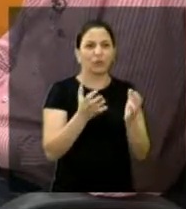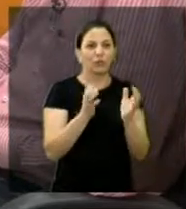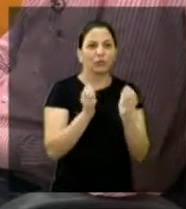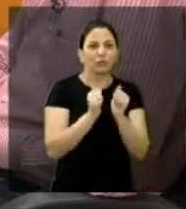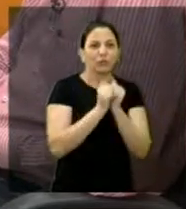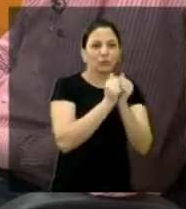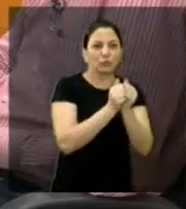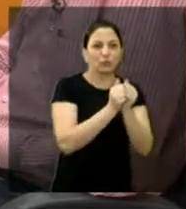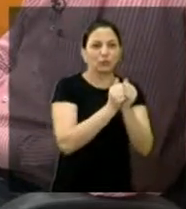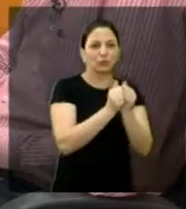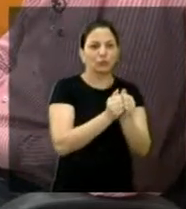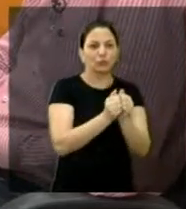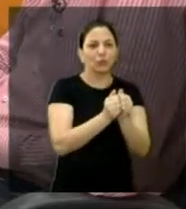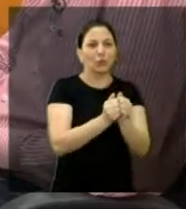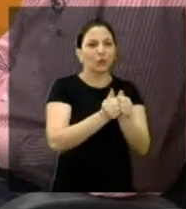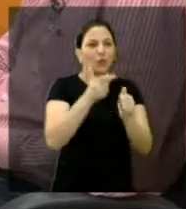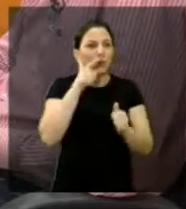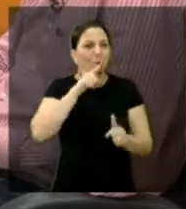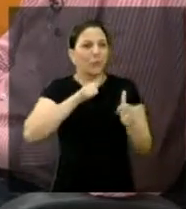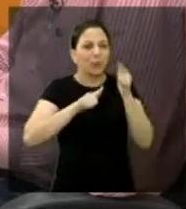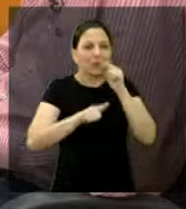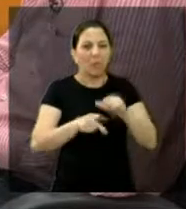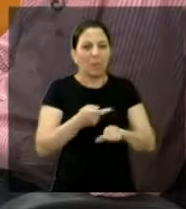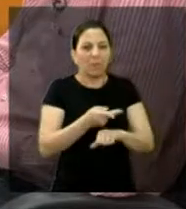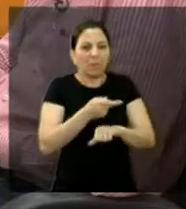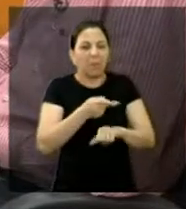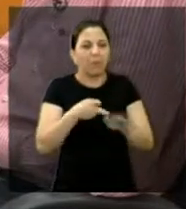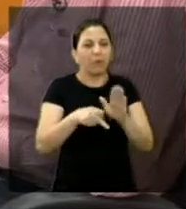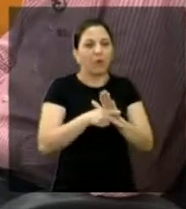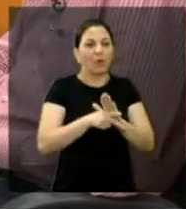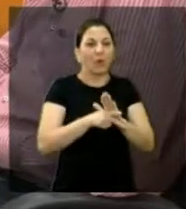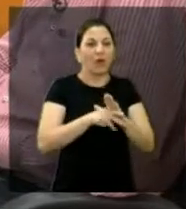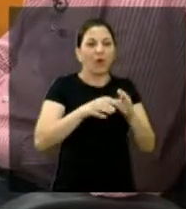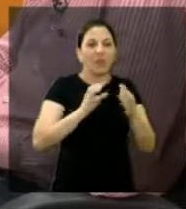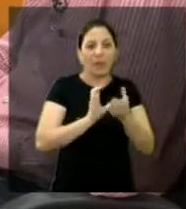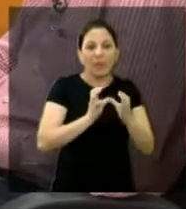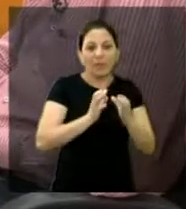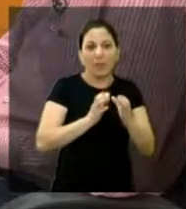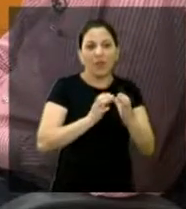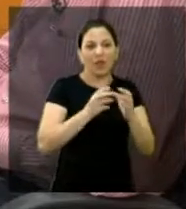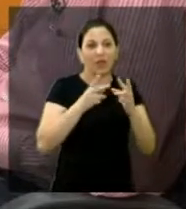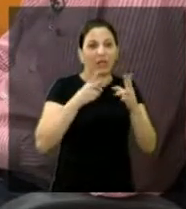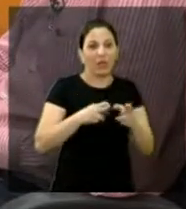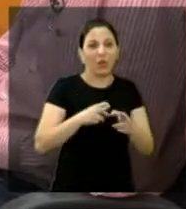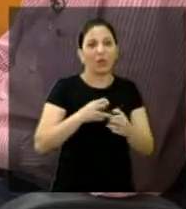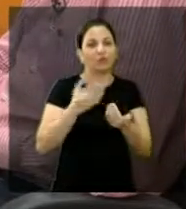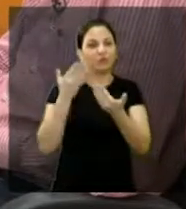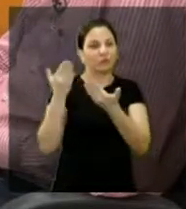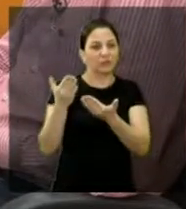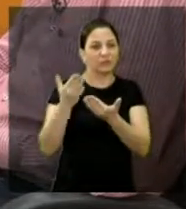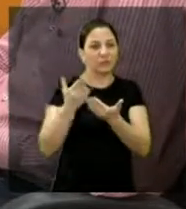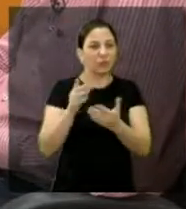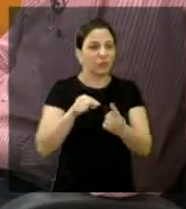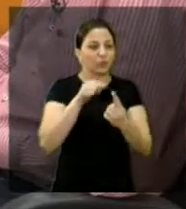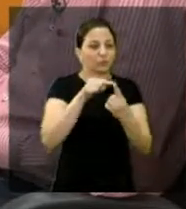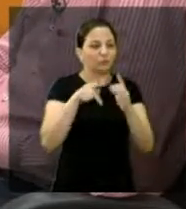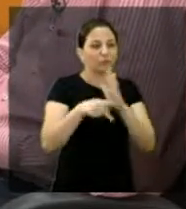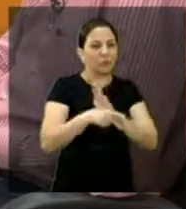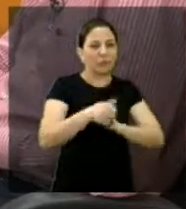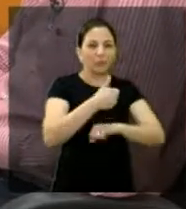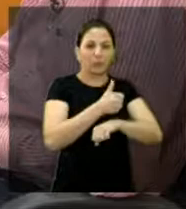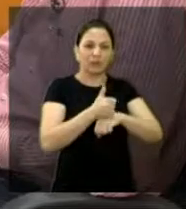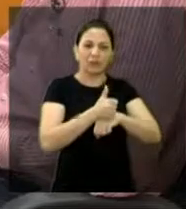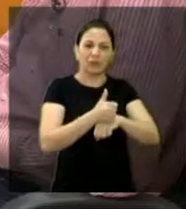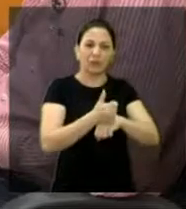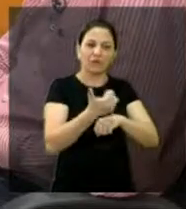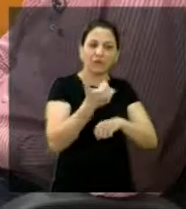bola com o José Roberto Fernandes. Era o grande objetivo da sua vida profissional. E um dia ele chegou para mim e